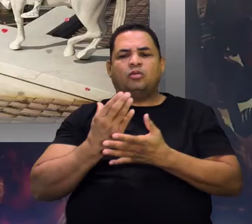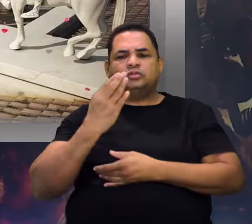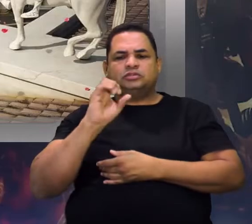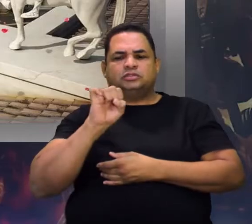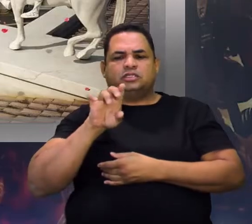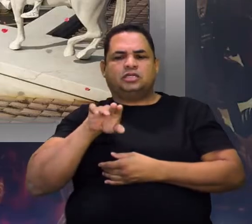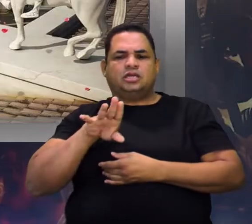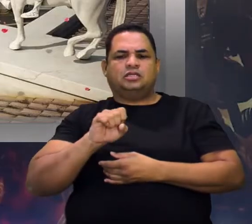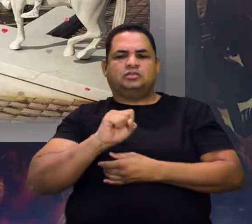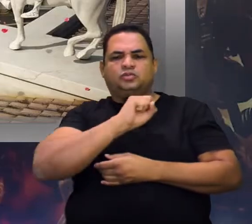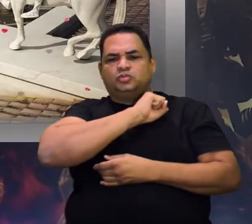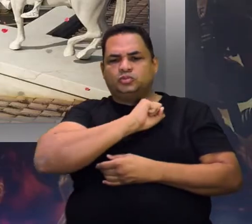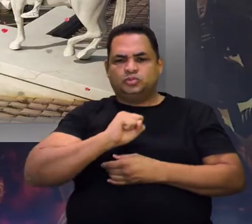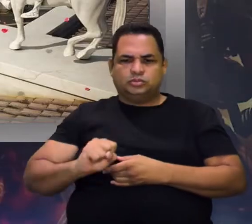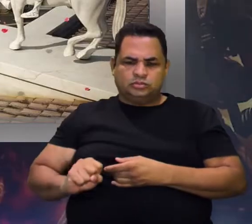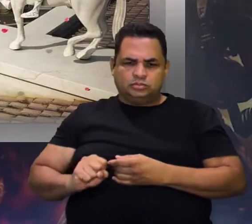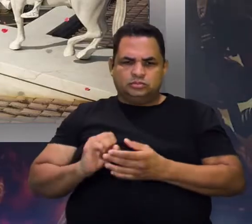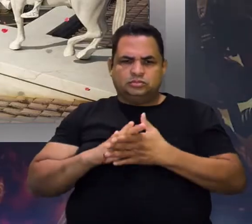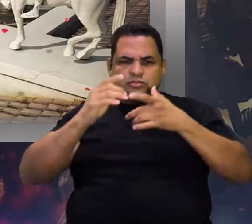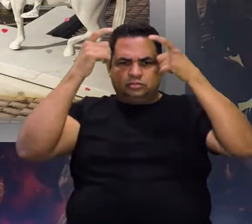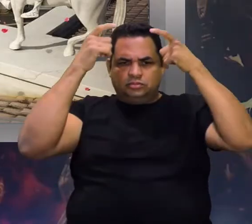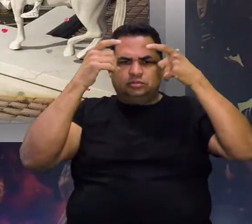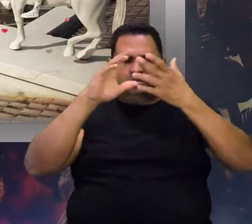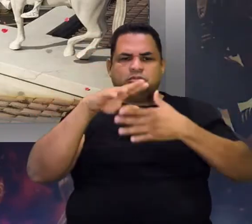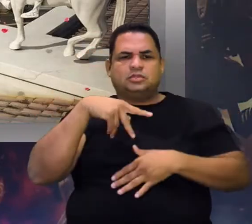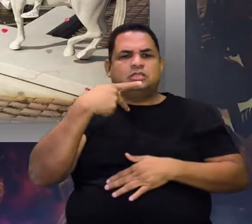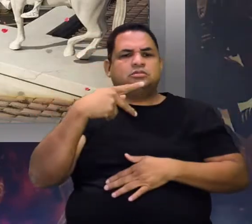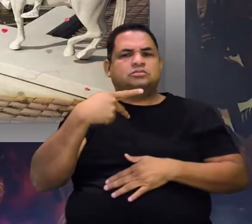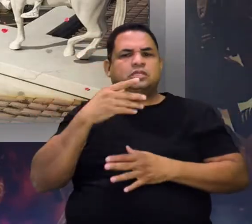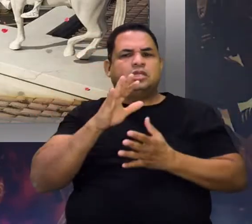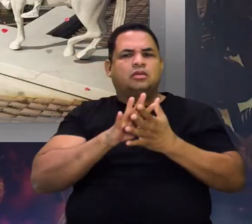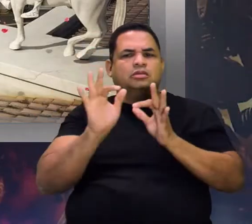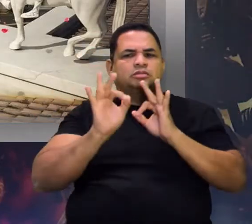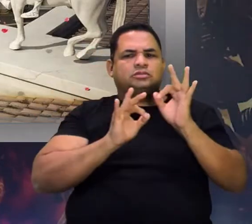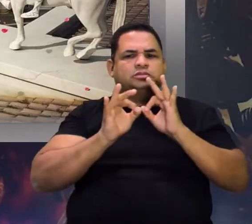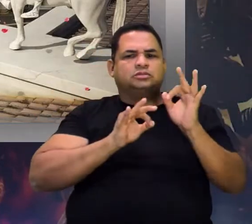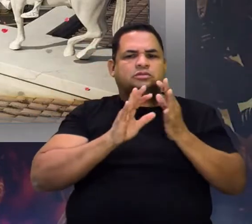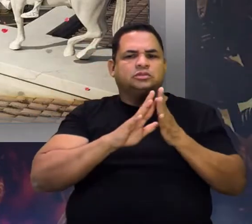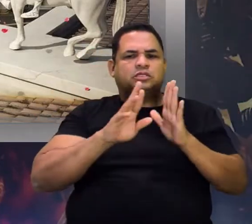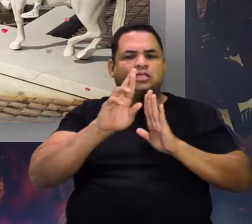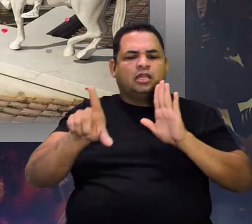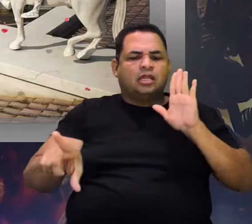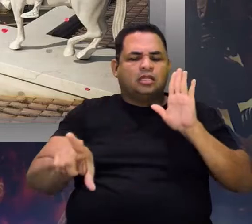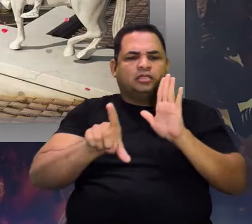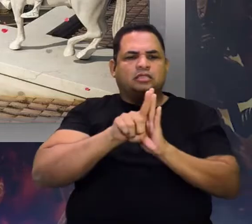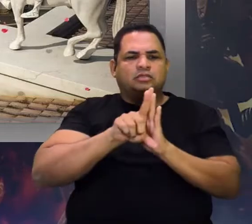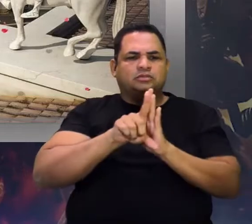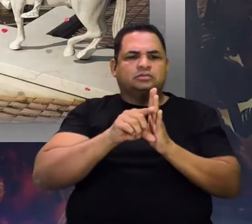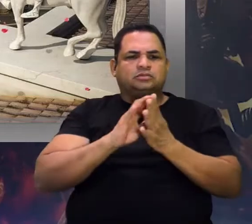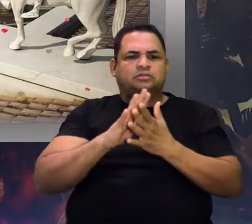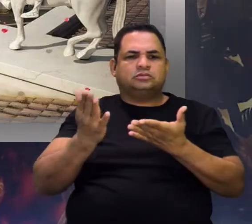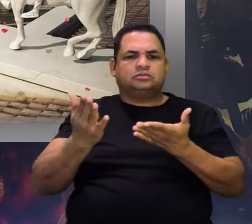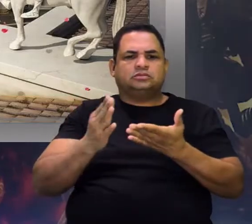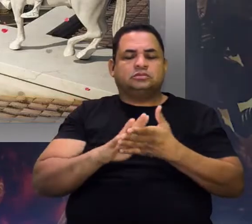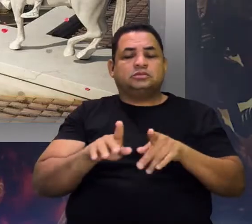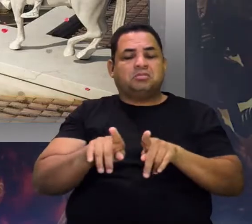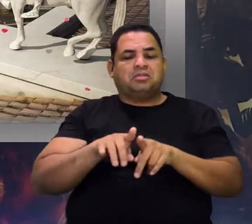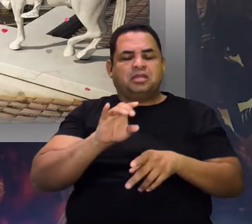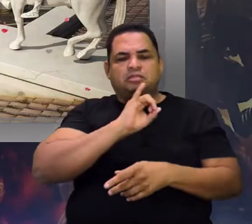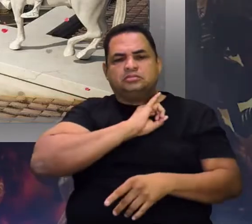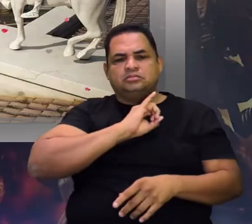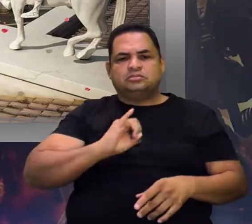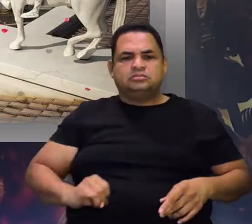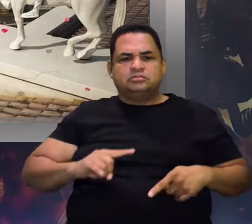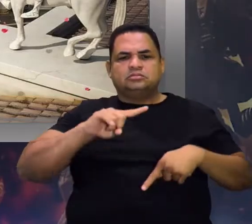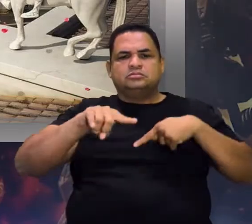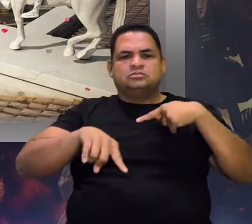forte, que ele vai ditar as regras de Roma. Vai ser forte tanto na República quanto no Império, porque